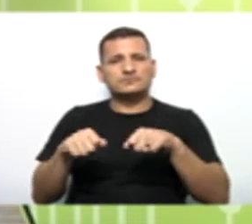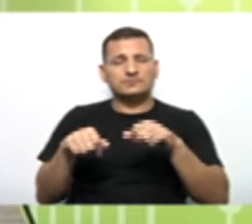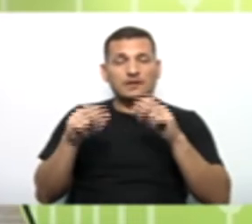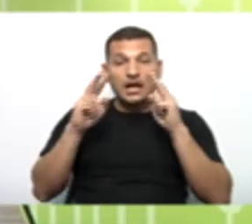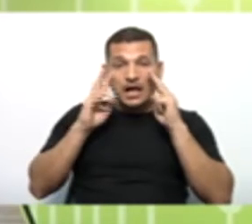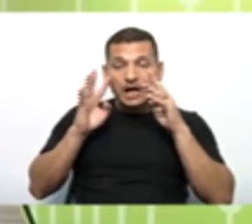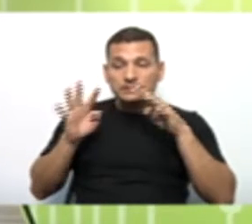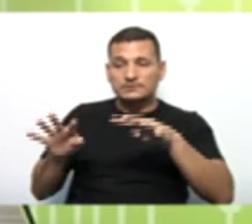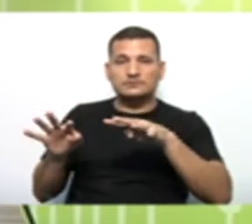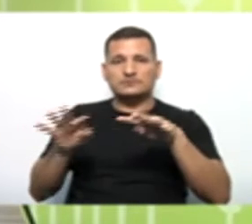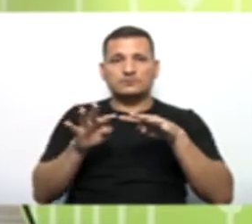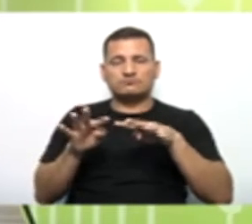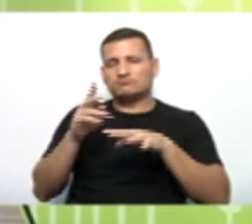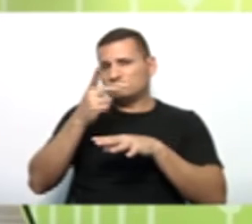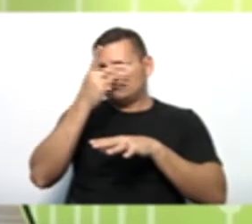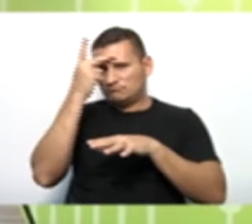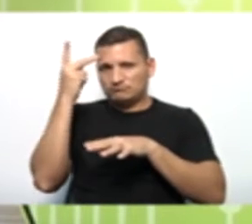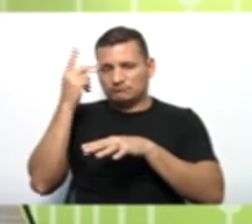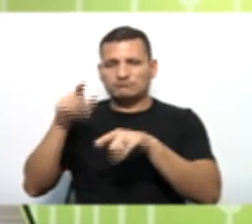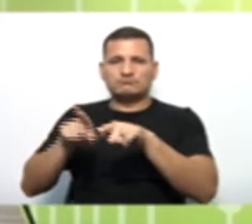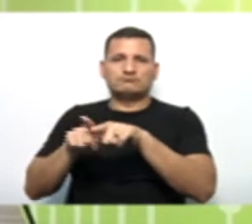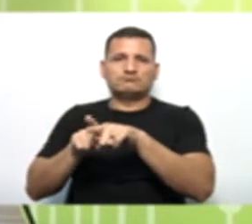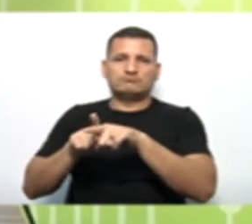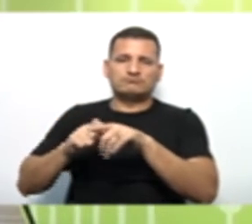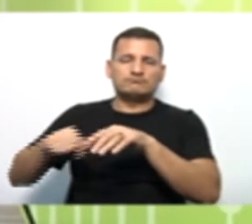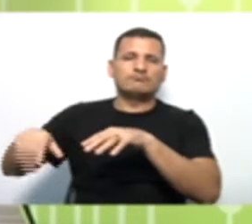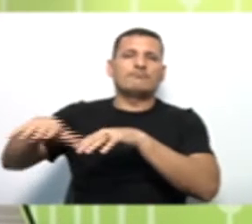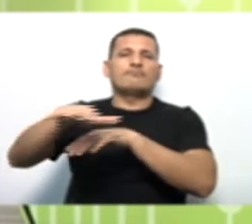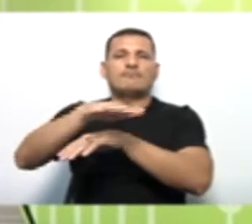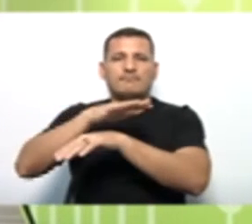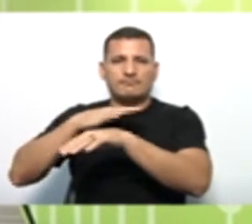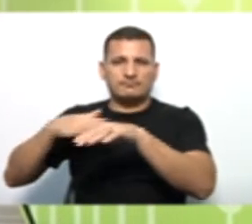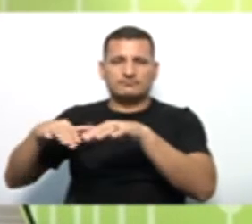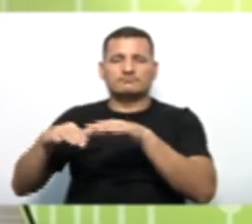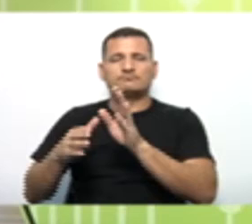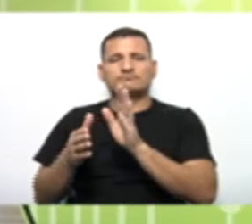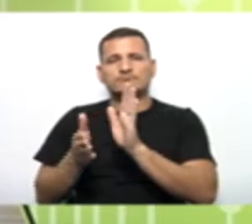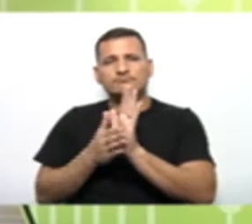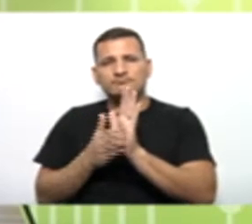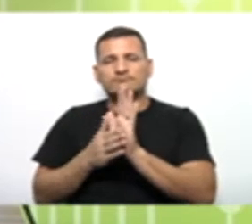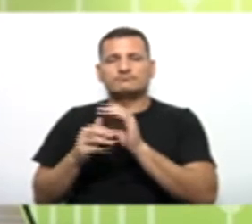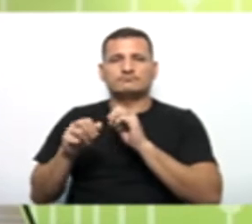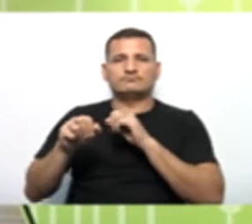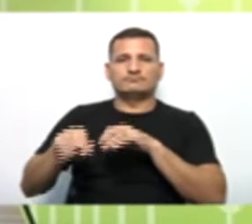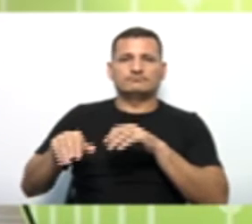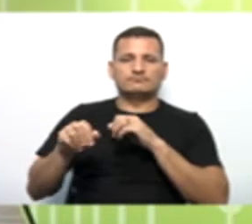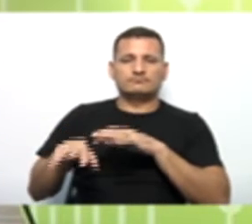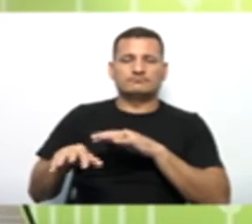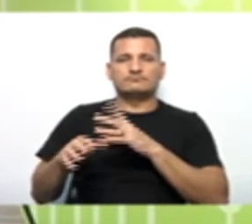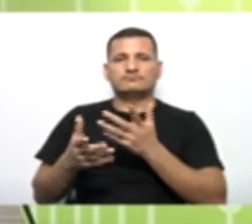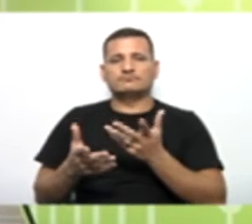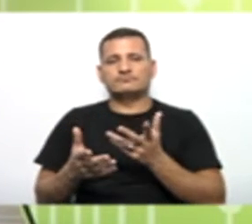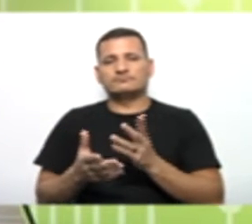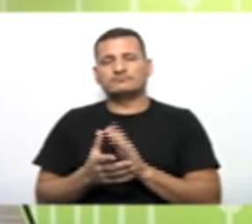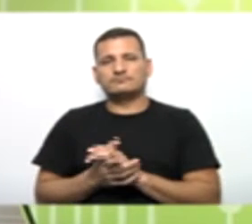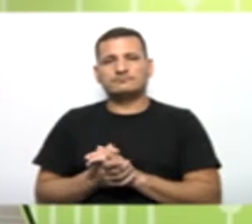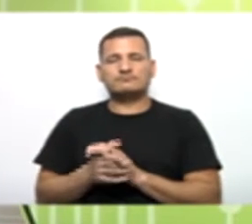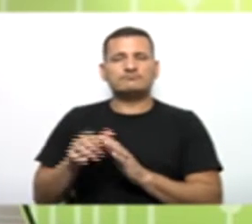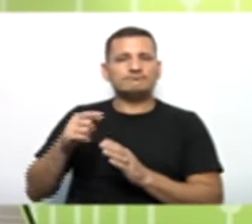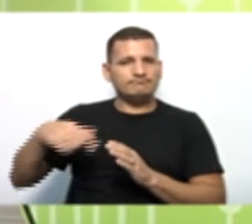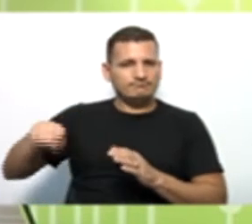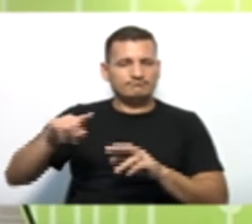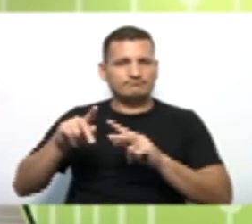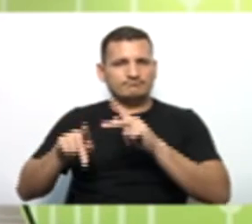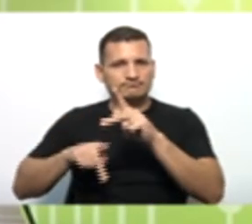àquelas pessoas que estão em torno dela. Seja promovendo educação, promovendo formas daquela